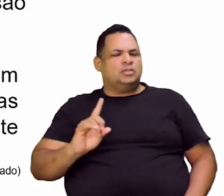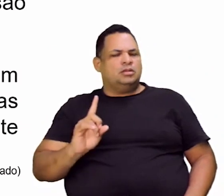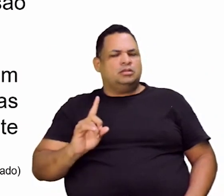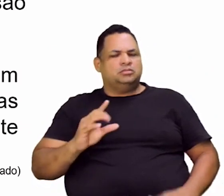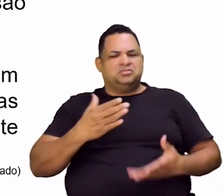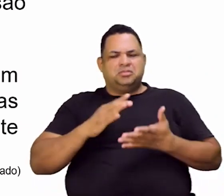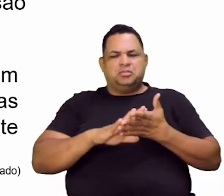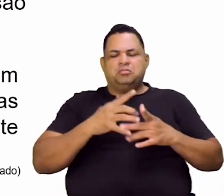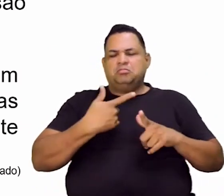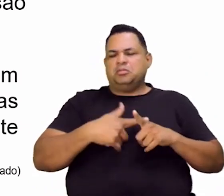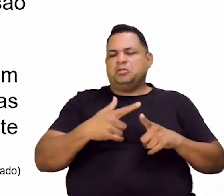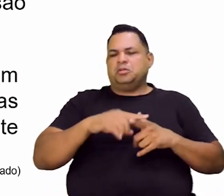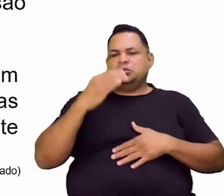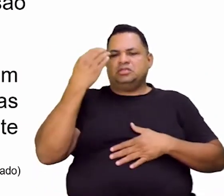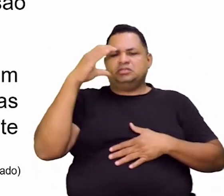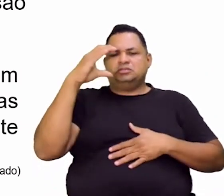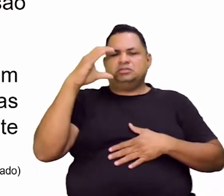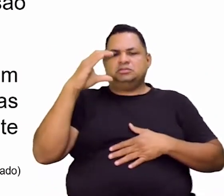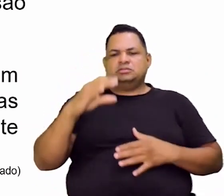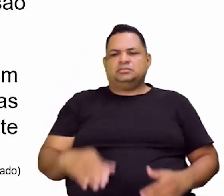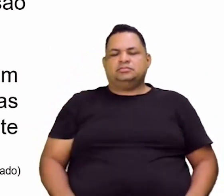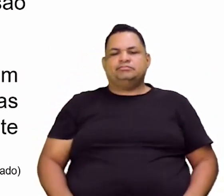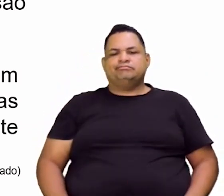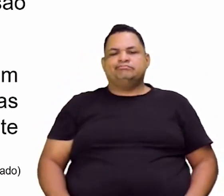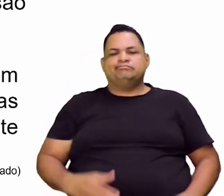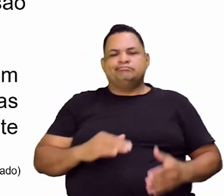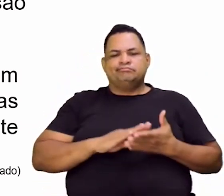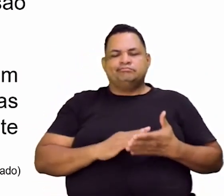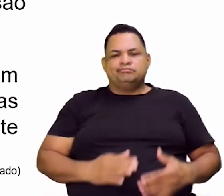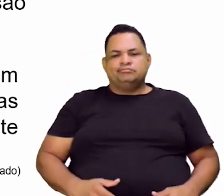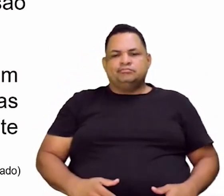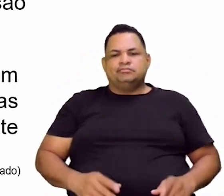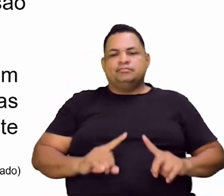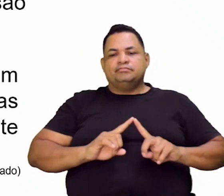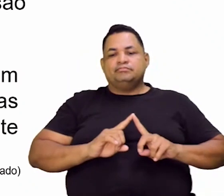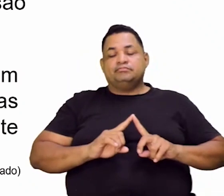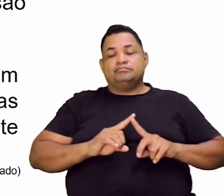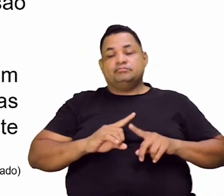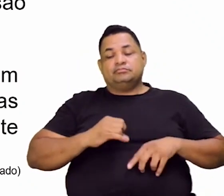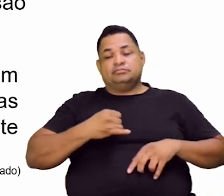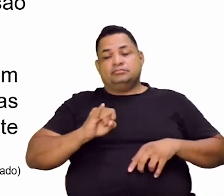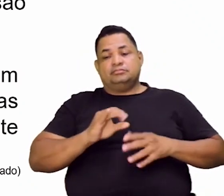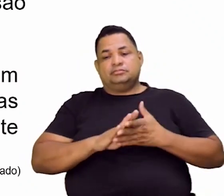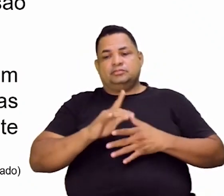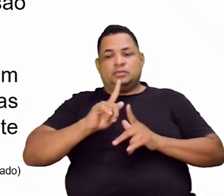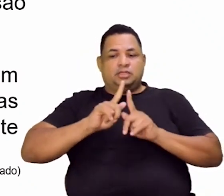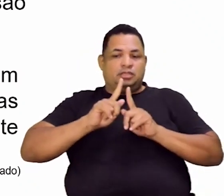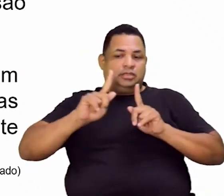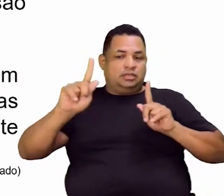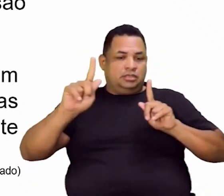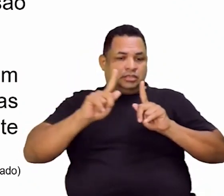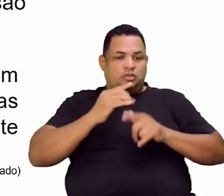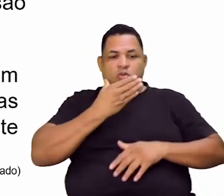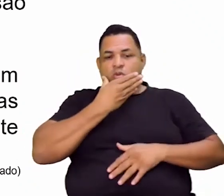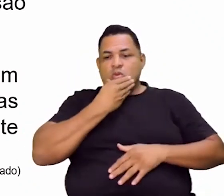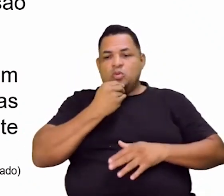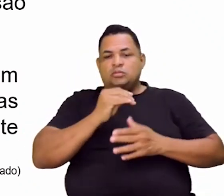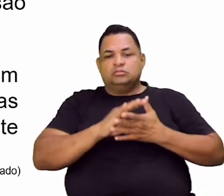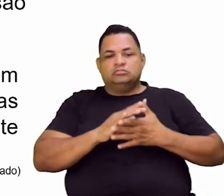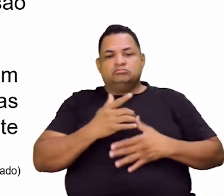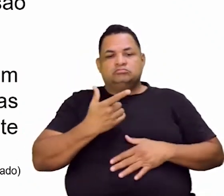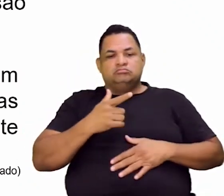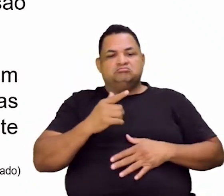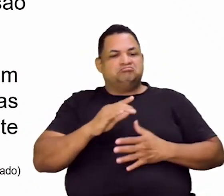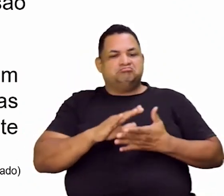apenas científica naquela época, né, saindo da Idade Média. Se fosse Galilei não teria